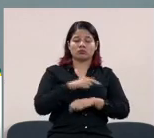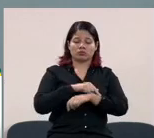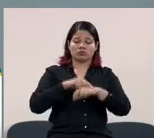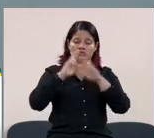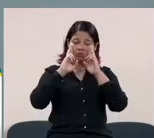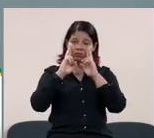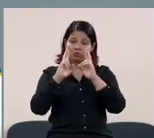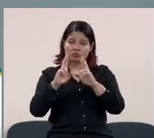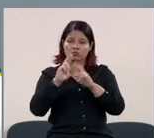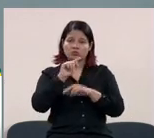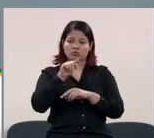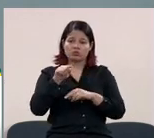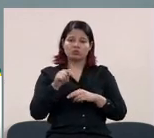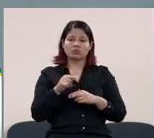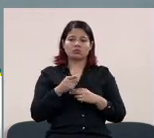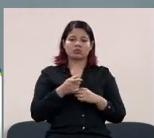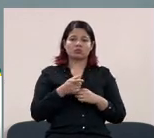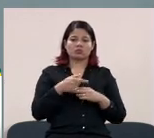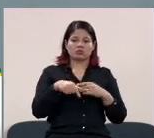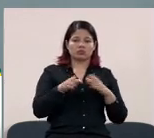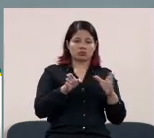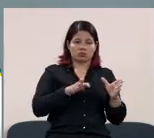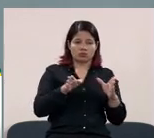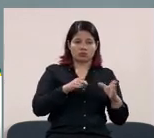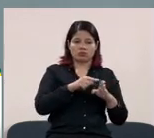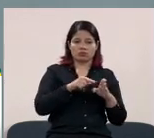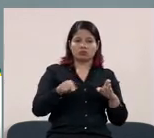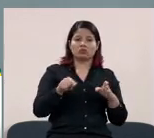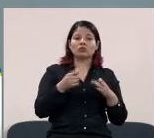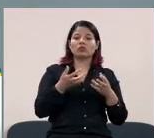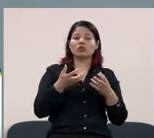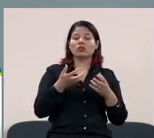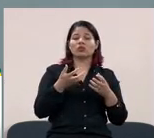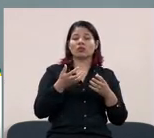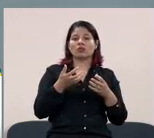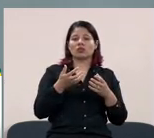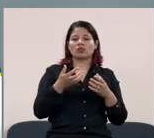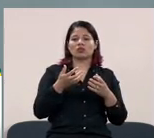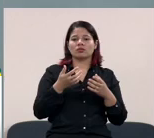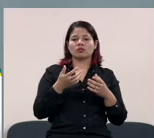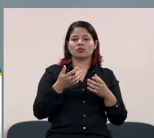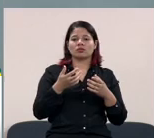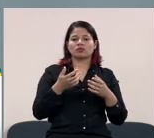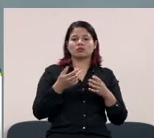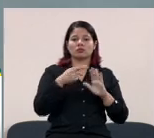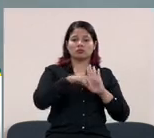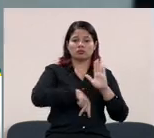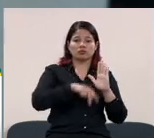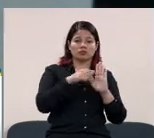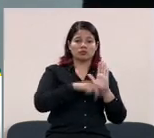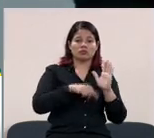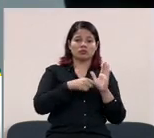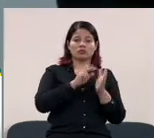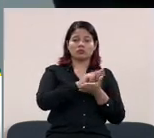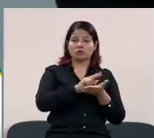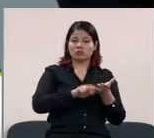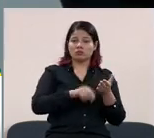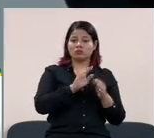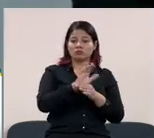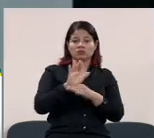né, o mandato ele tem essa prerrogativa da gente poder também fazer projetos dessa natureza. Então, eu penso